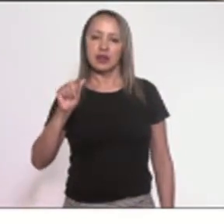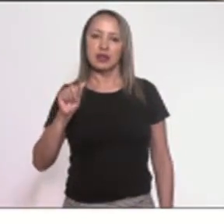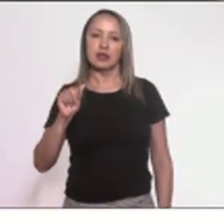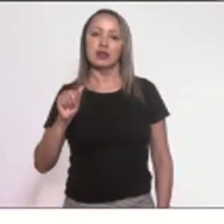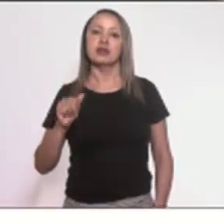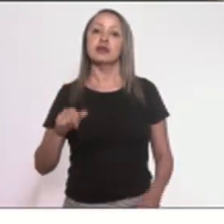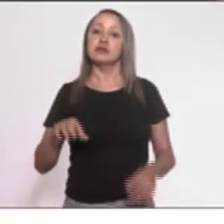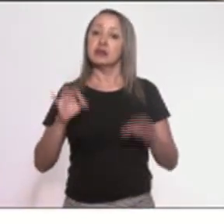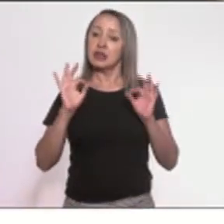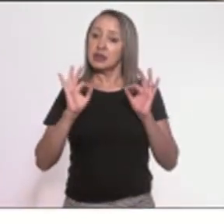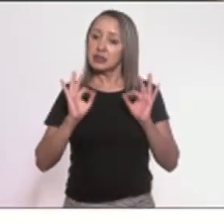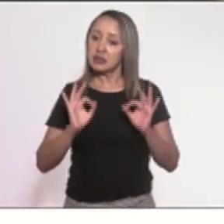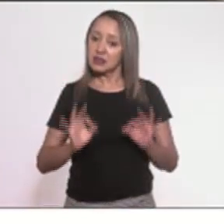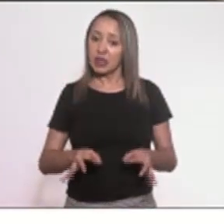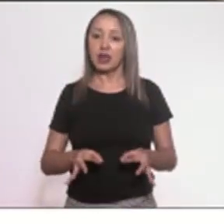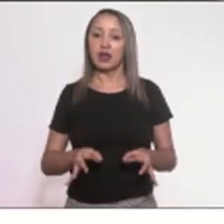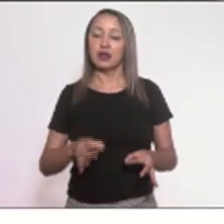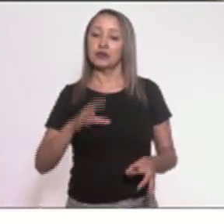corrigir